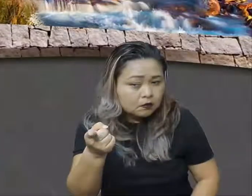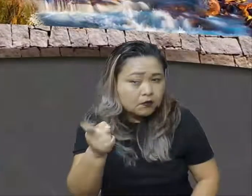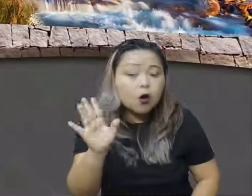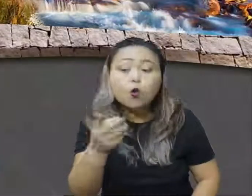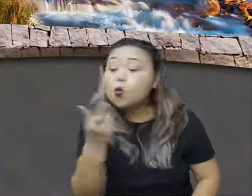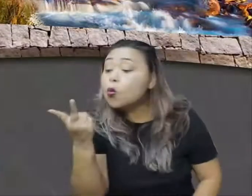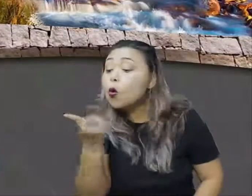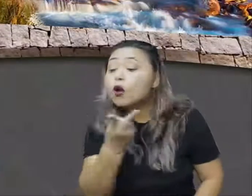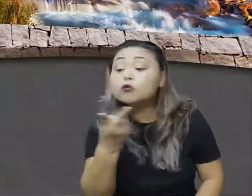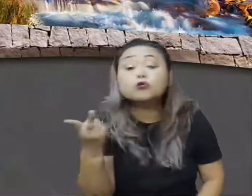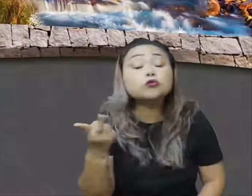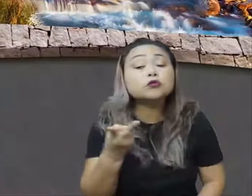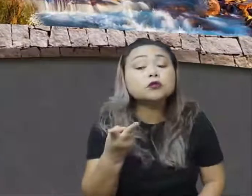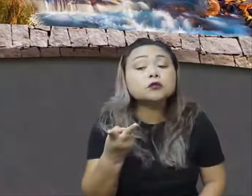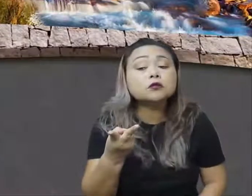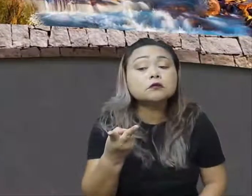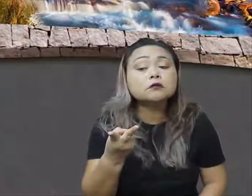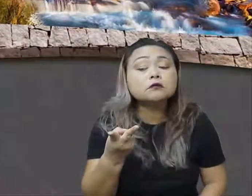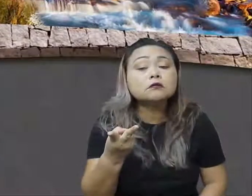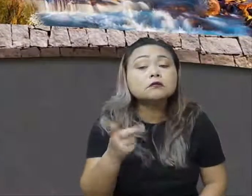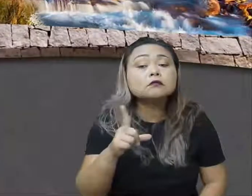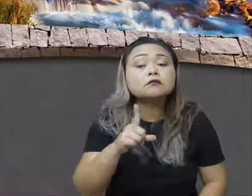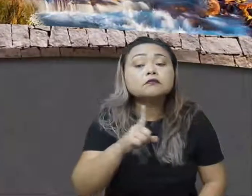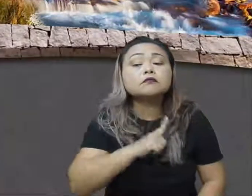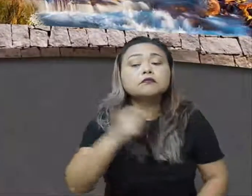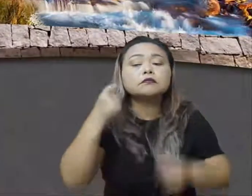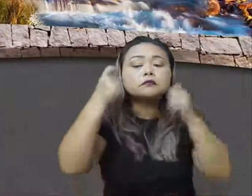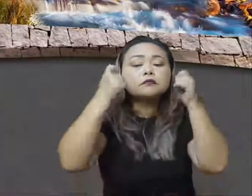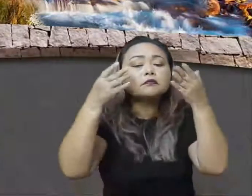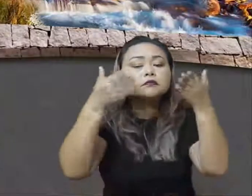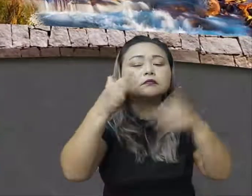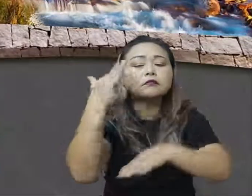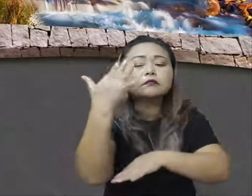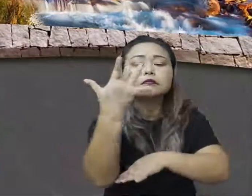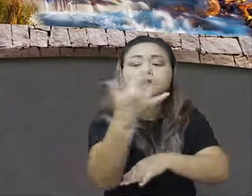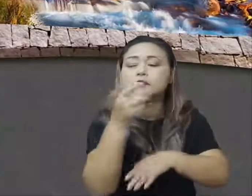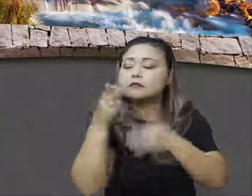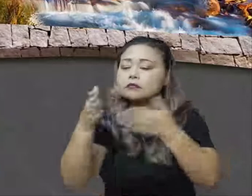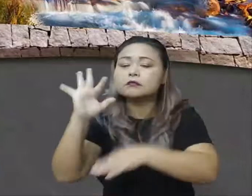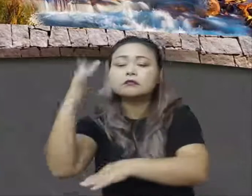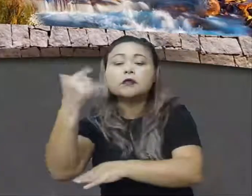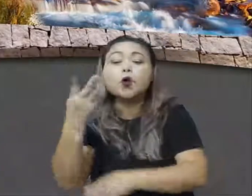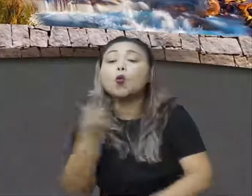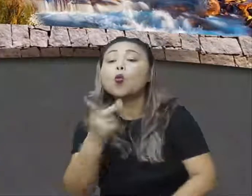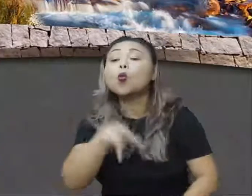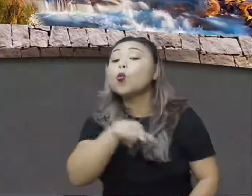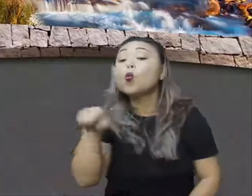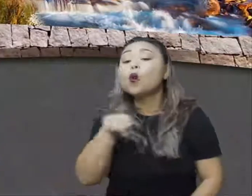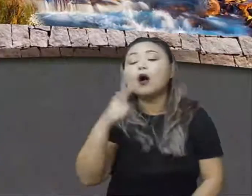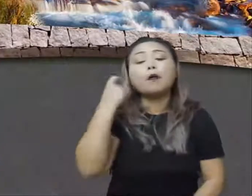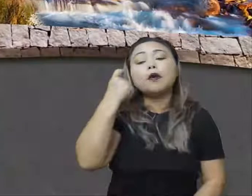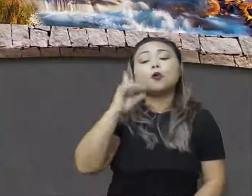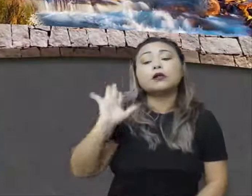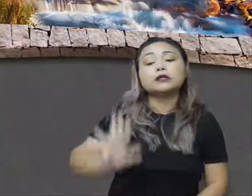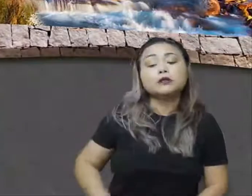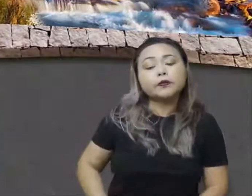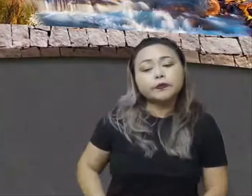Qual dos dois tem maior preocupação com o meio ambiente?